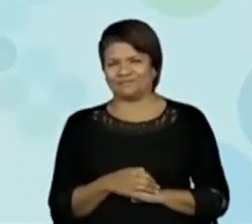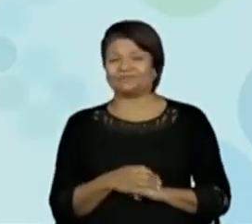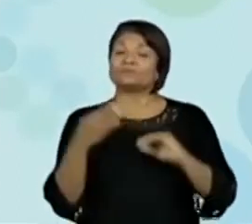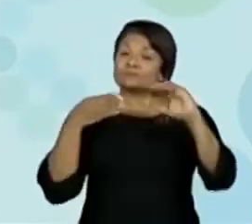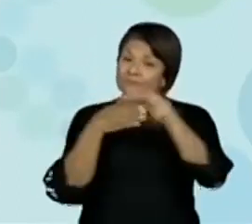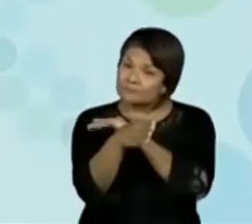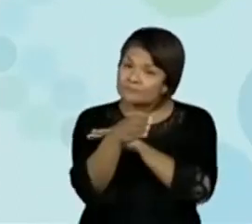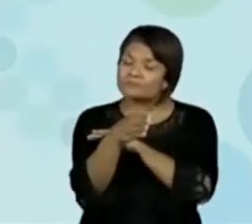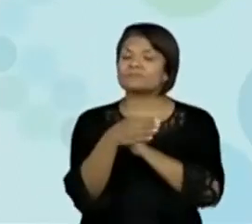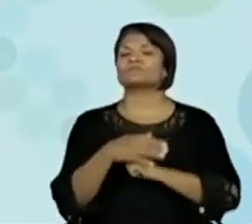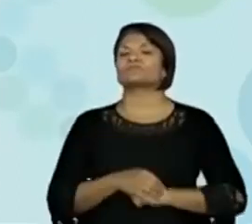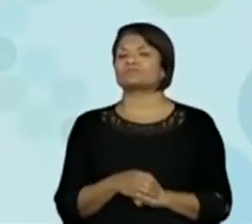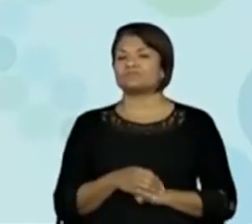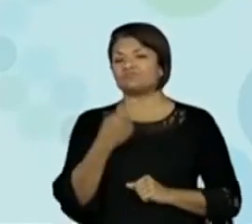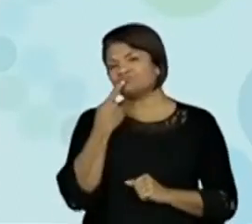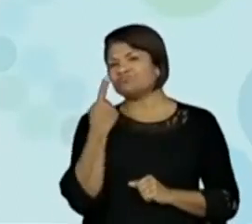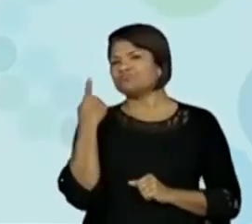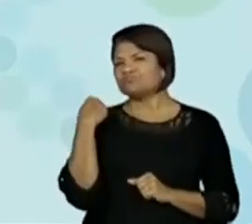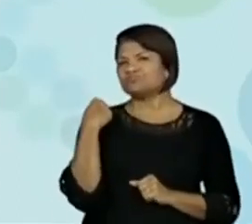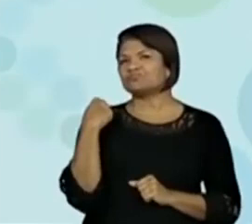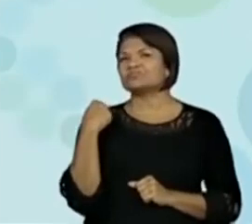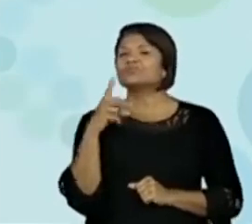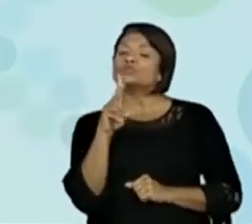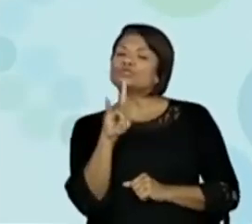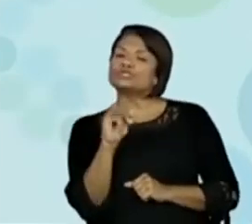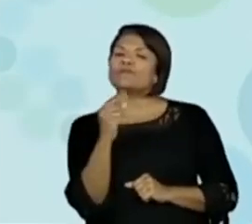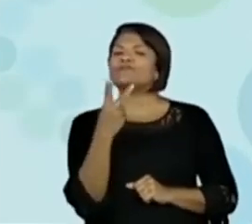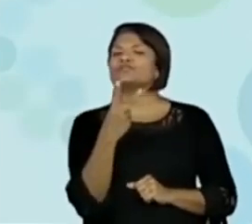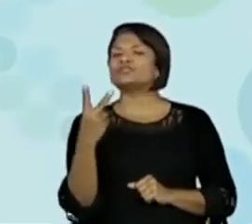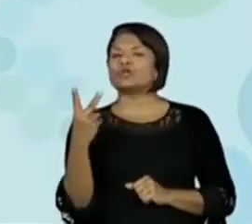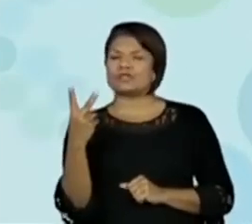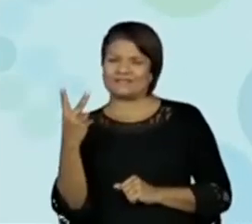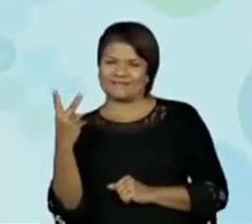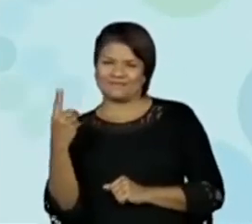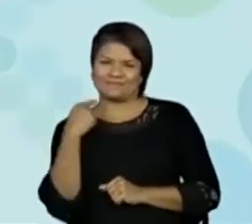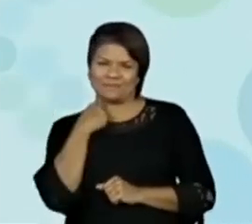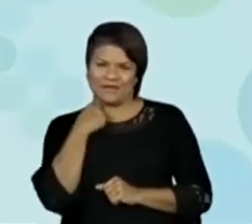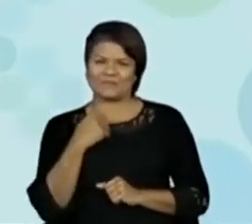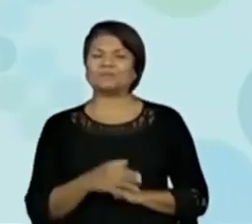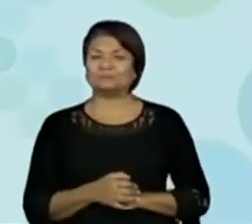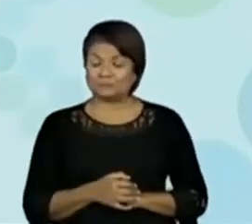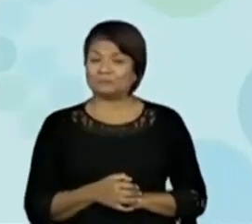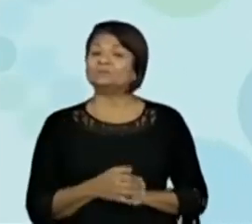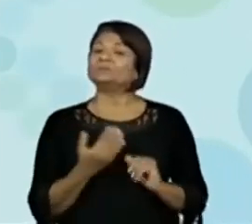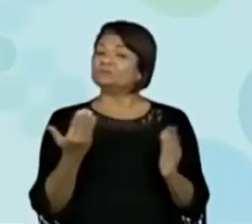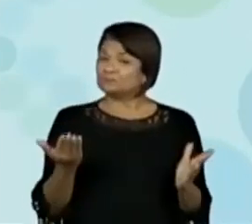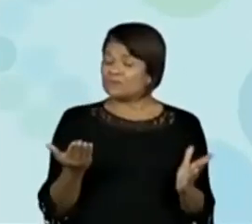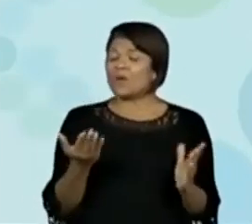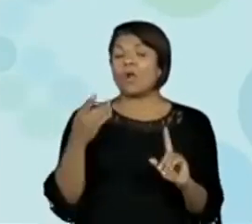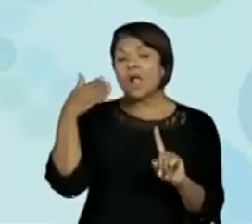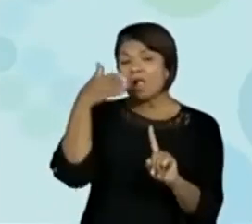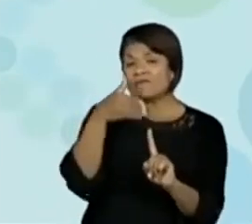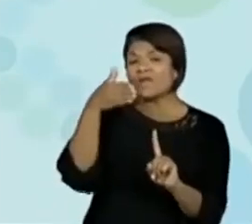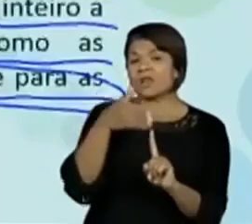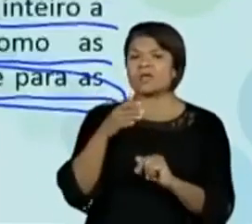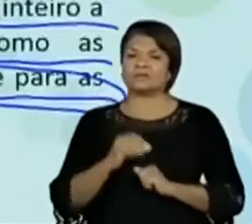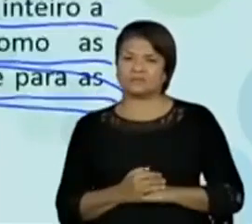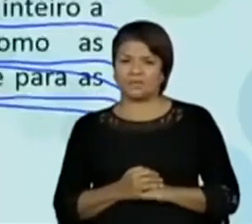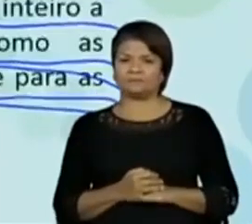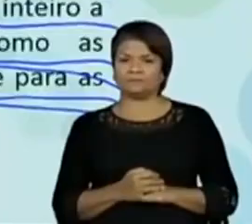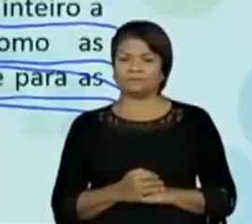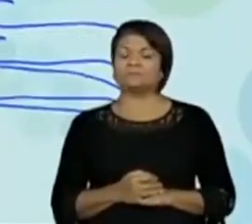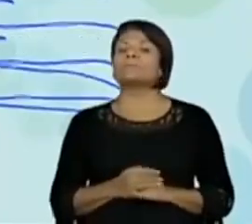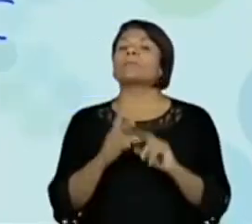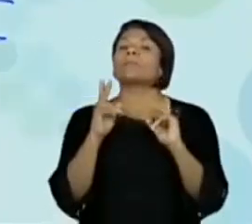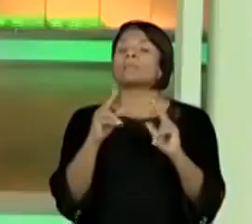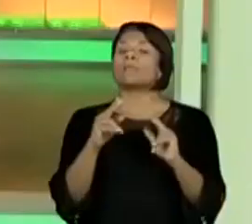acessado recentemente. Por que é interessante isso daí? Porque é um ponto de referência também. Da mesma forma, eu vou voltar um